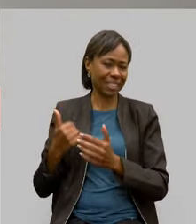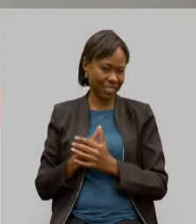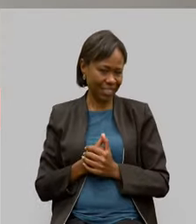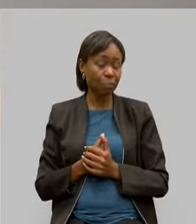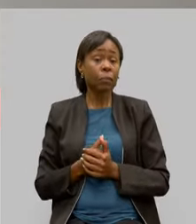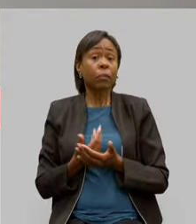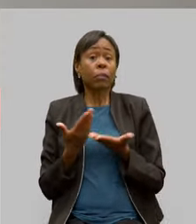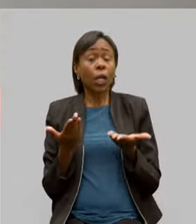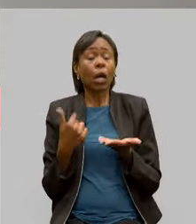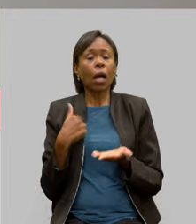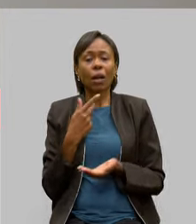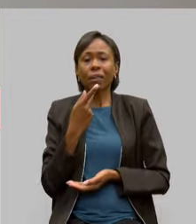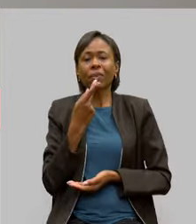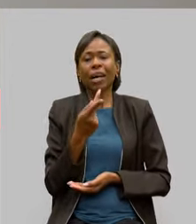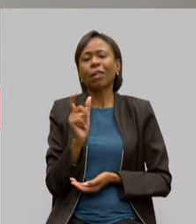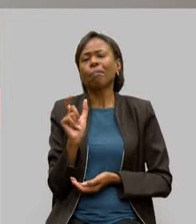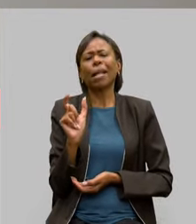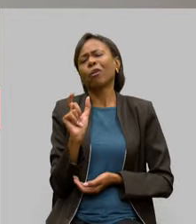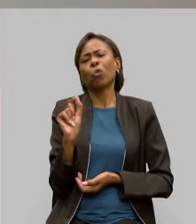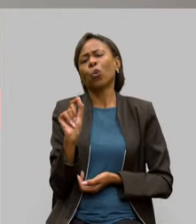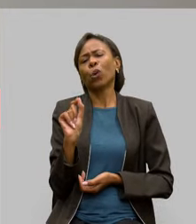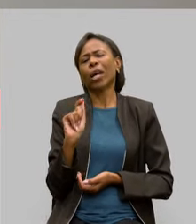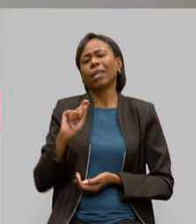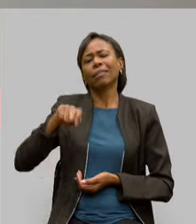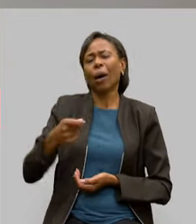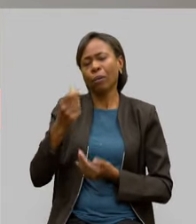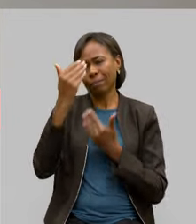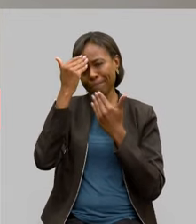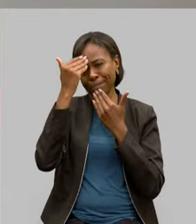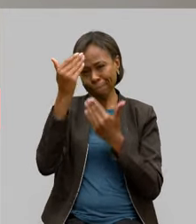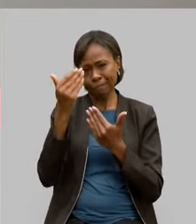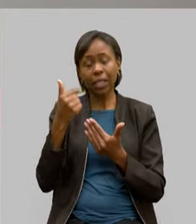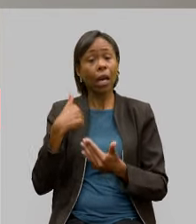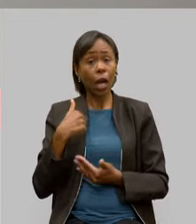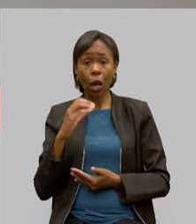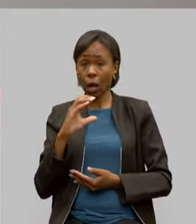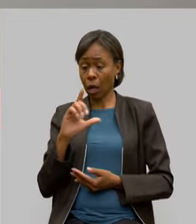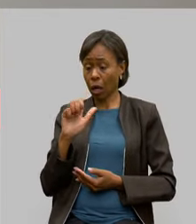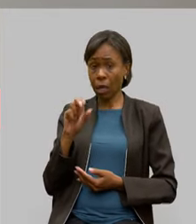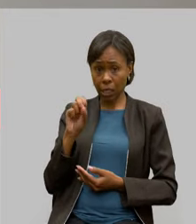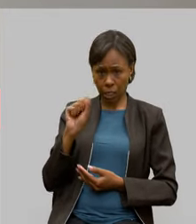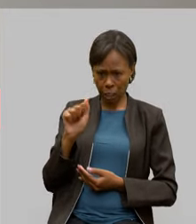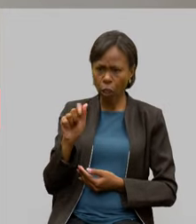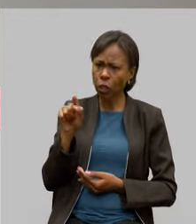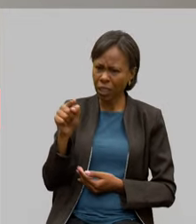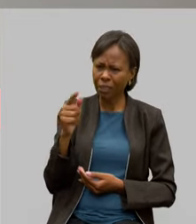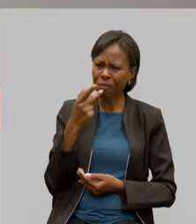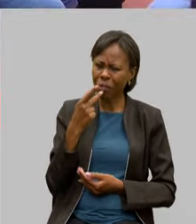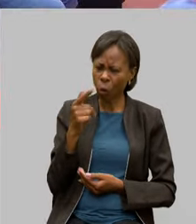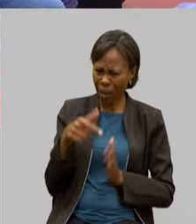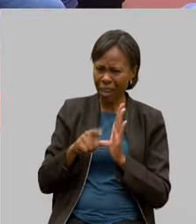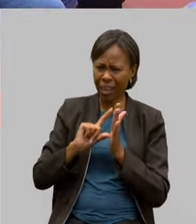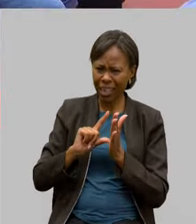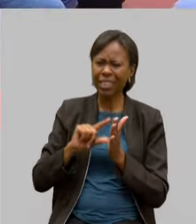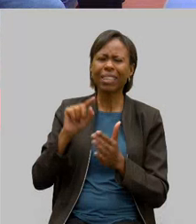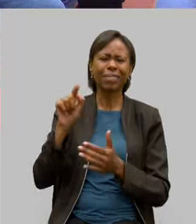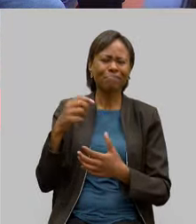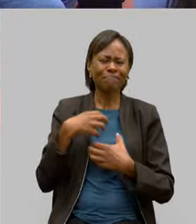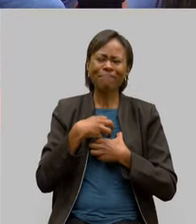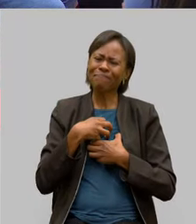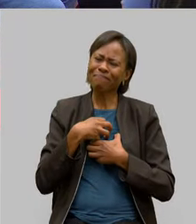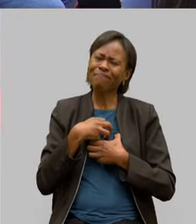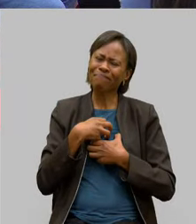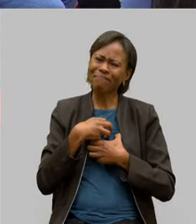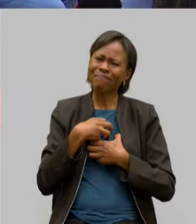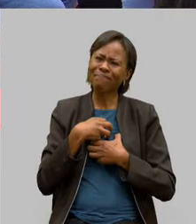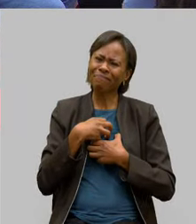minha primeira palavra de gratidão e eu entendi Dona cla quando eh a senhora deu um sentido ao dia de